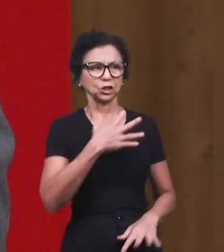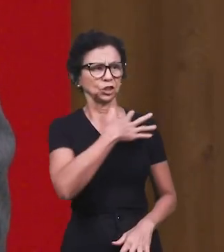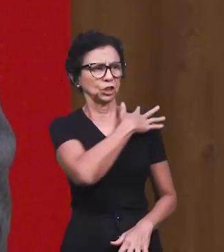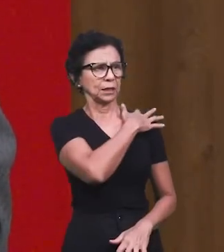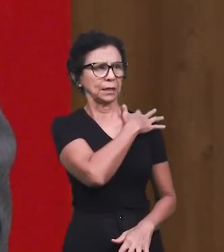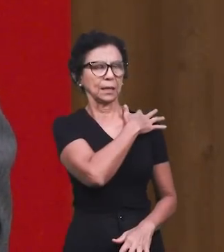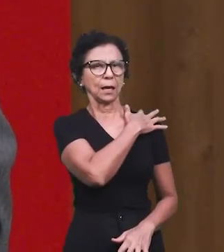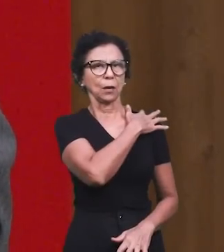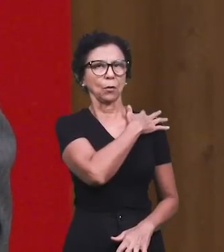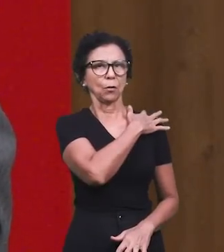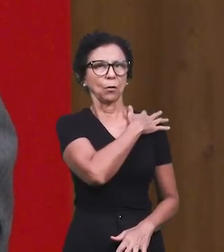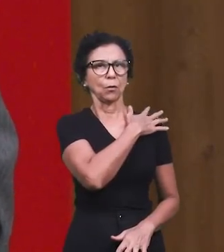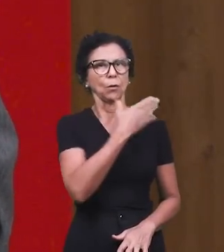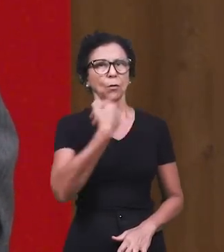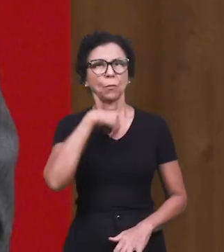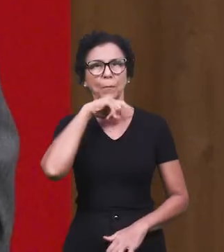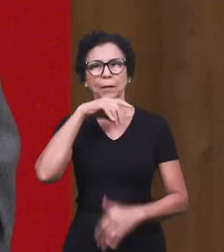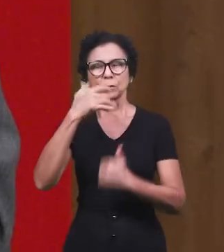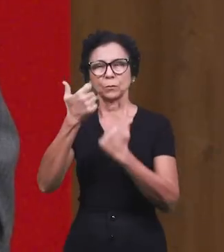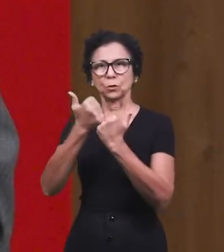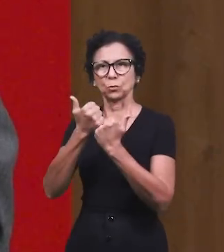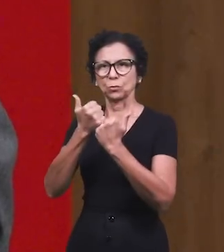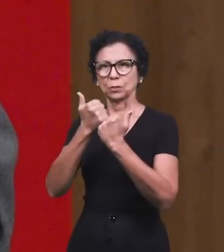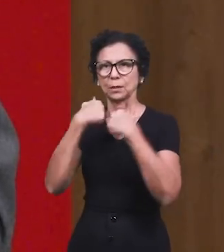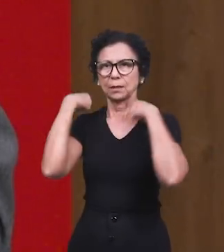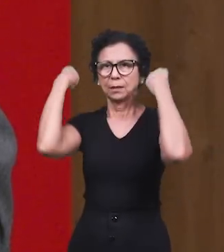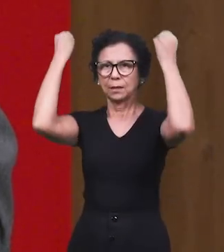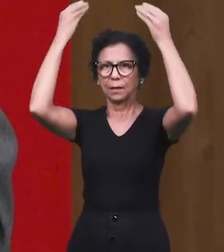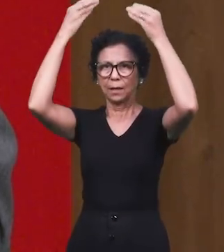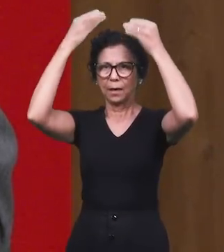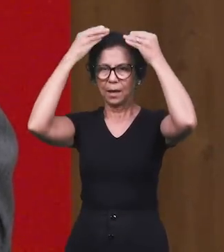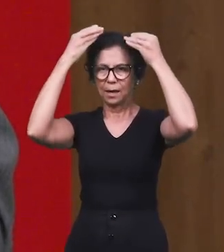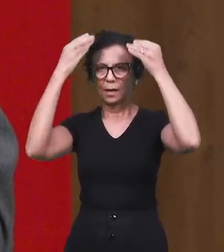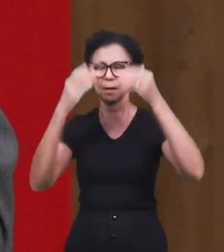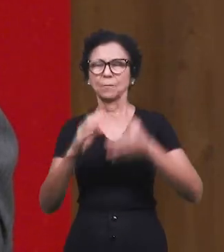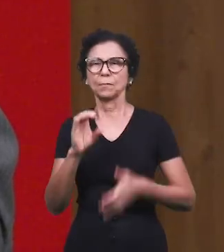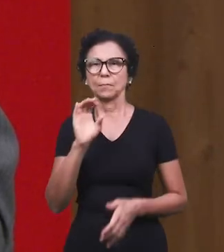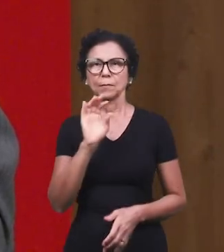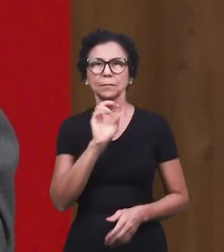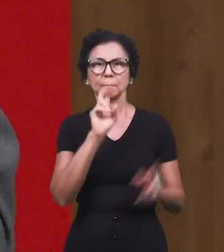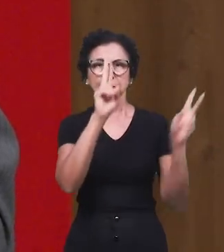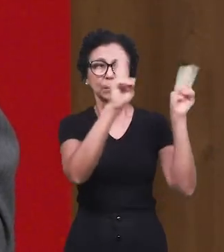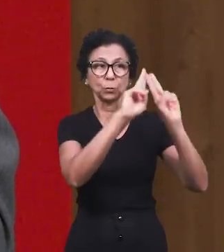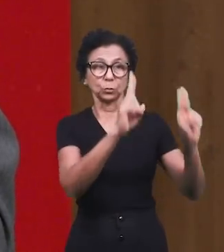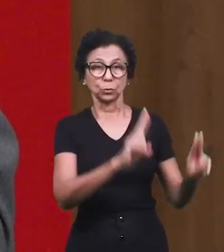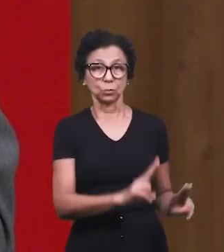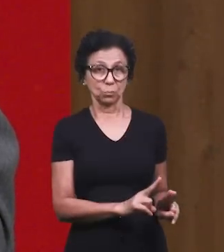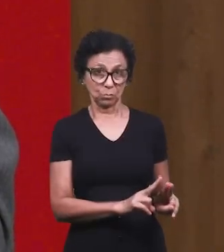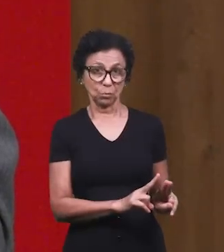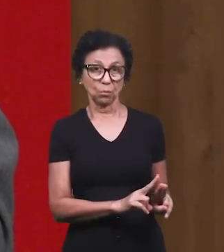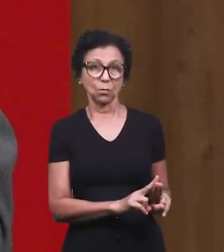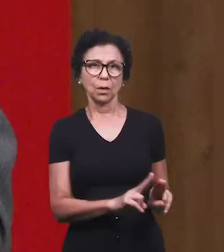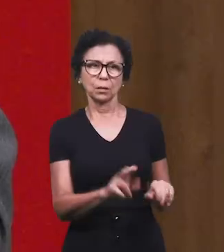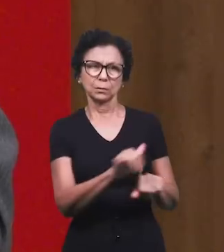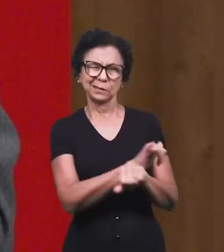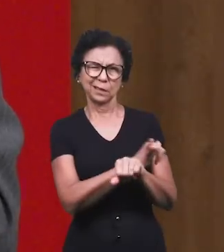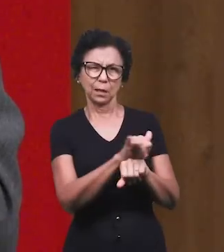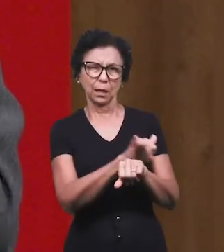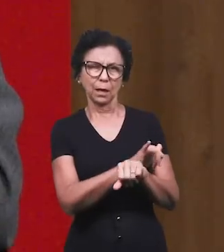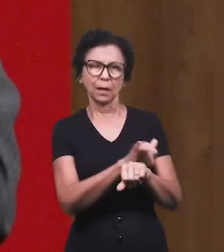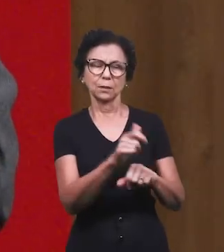do pai, ele se torna rei. Mas ele, além de general, era um grande estrategista administrativo. Não é?